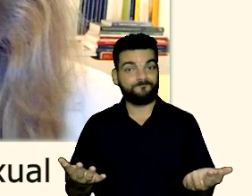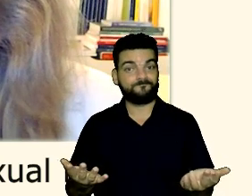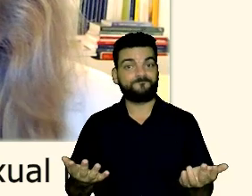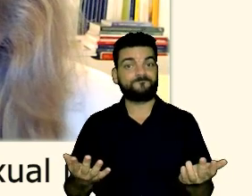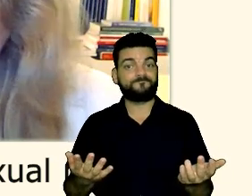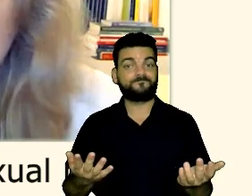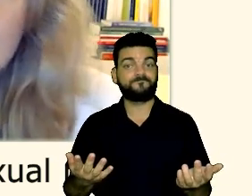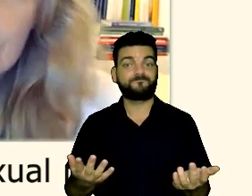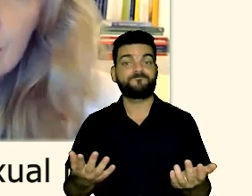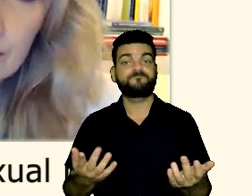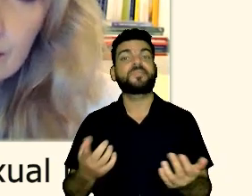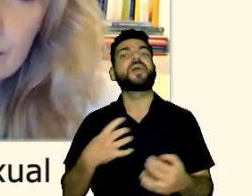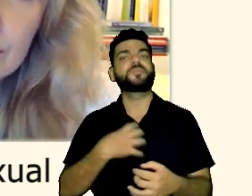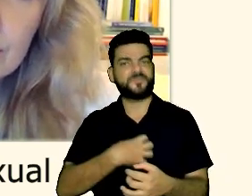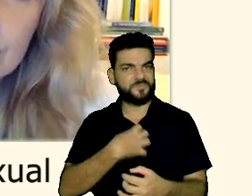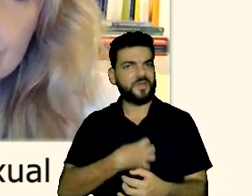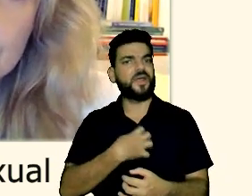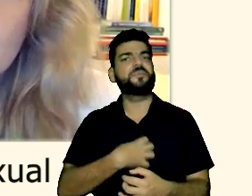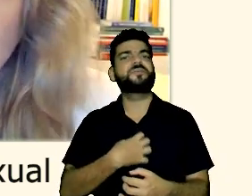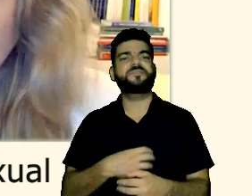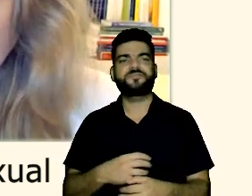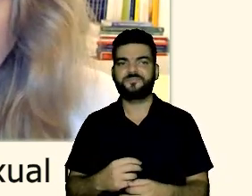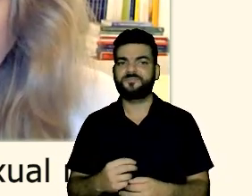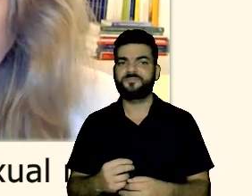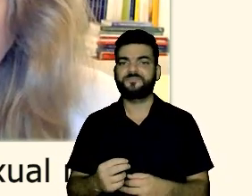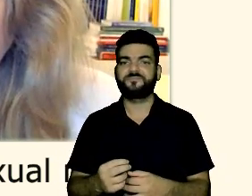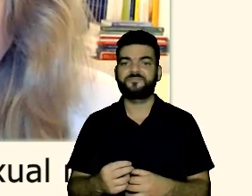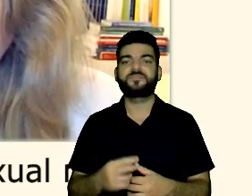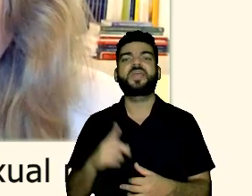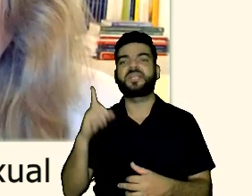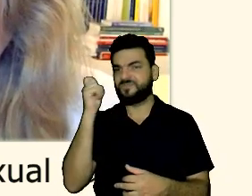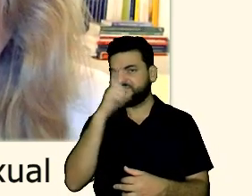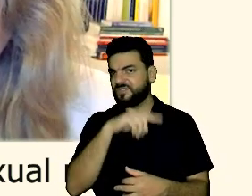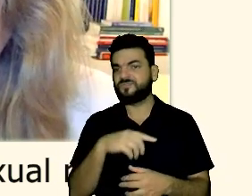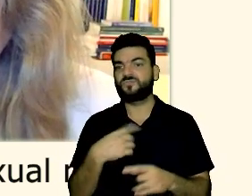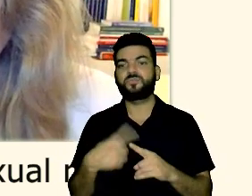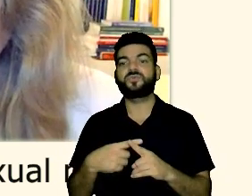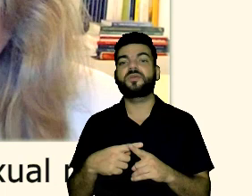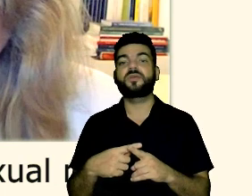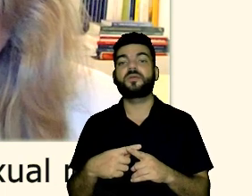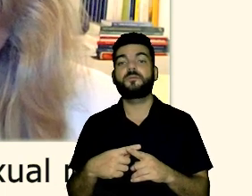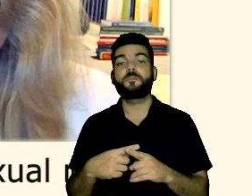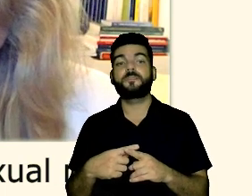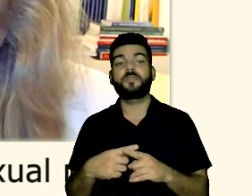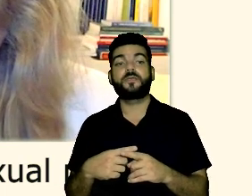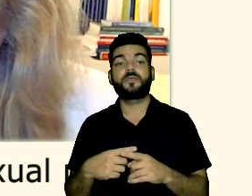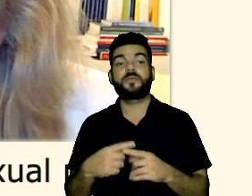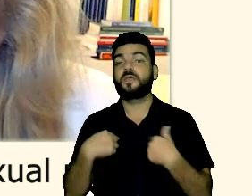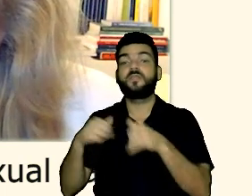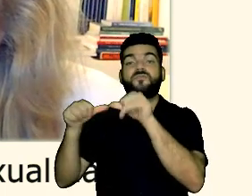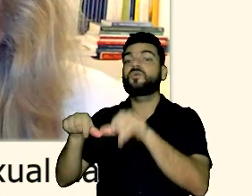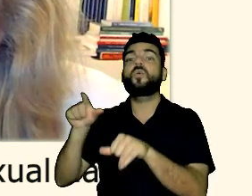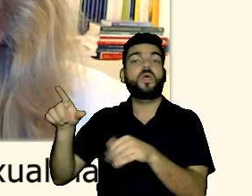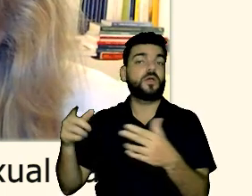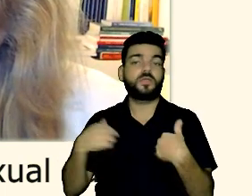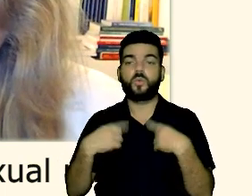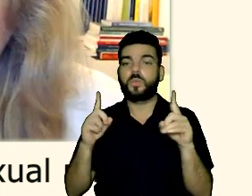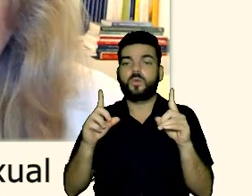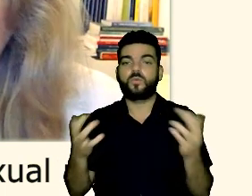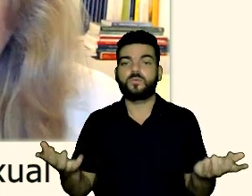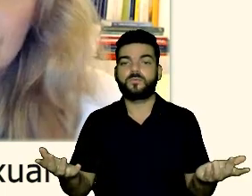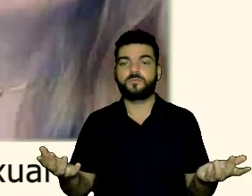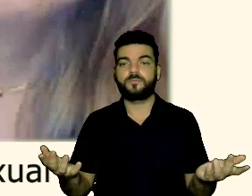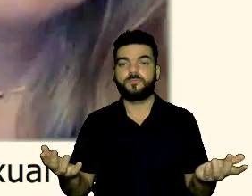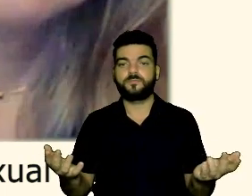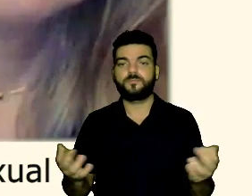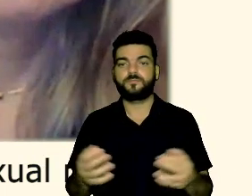empresa. Então, isso é uma coisa bastante frustrante e desafiadora. Por que que ele permaneceu